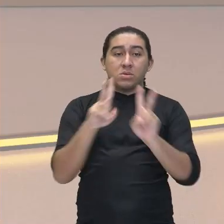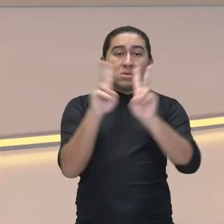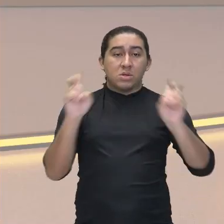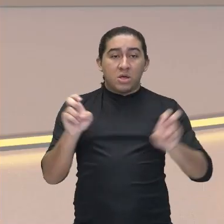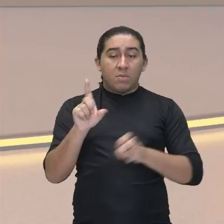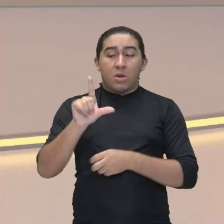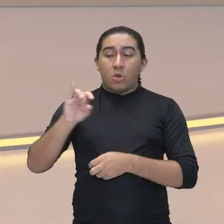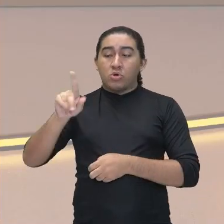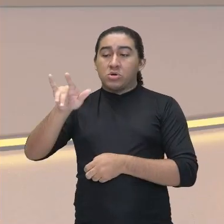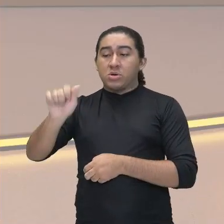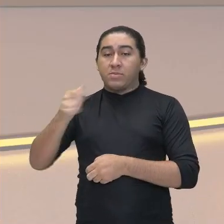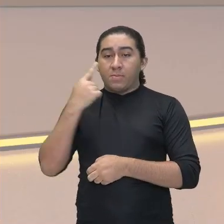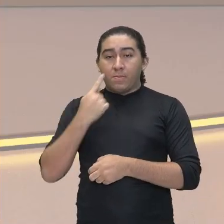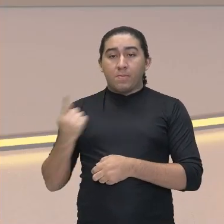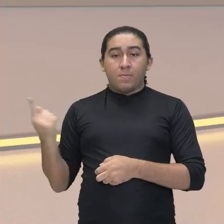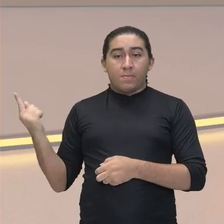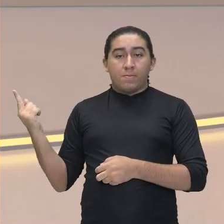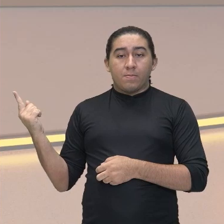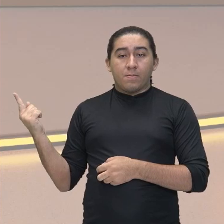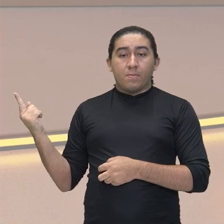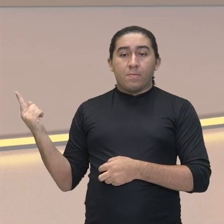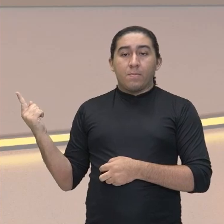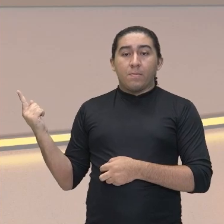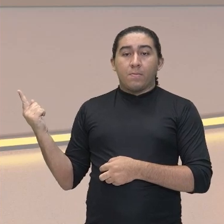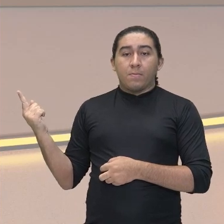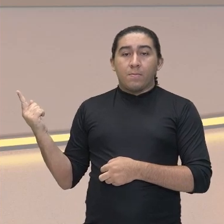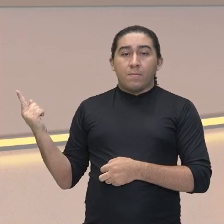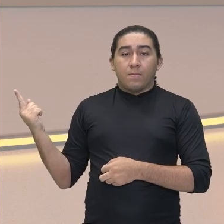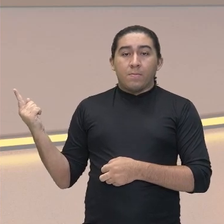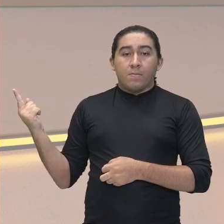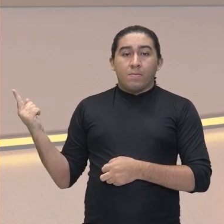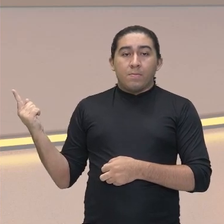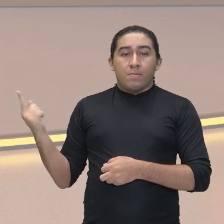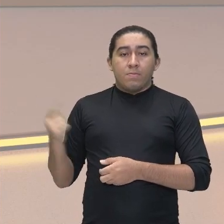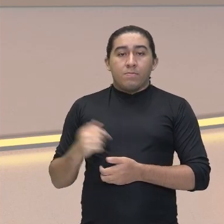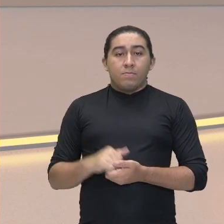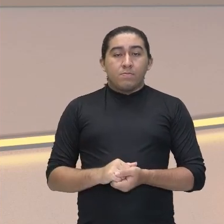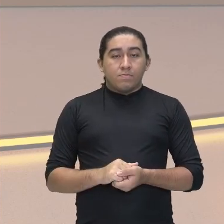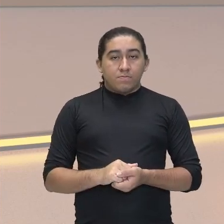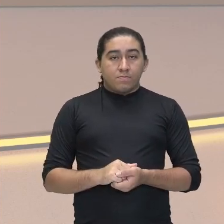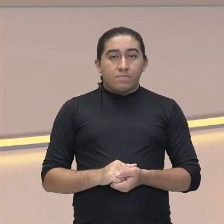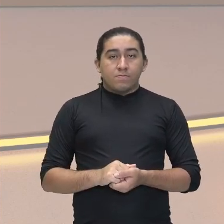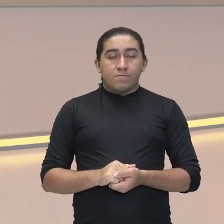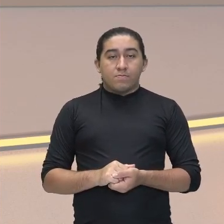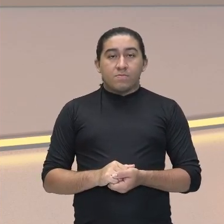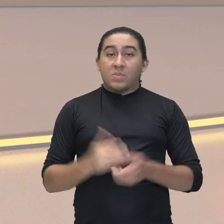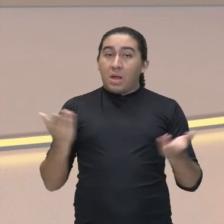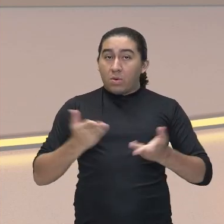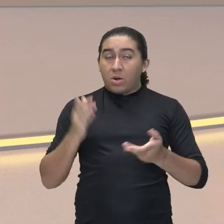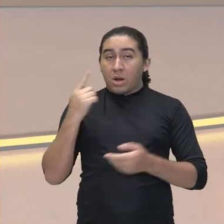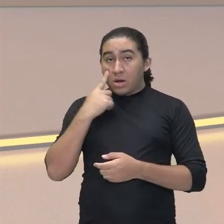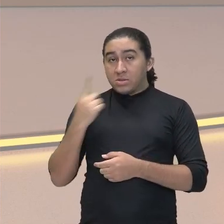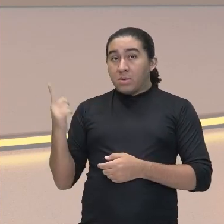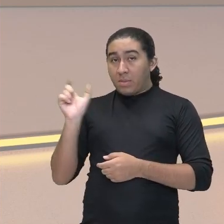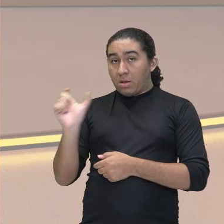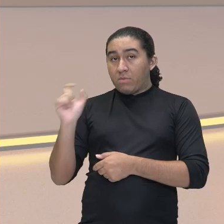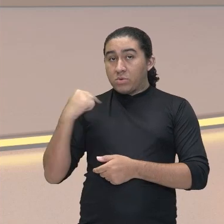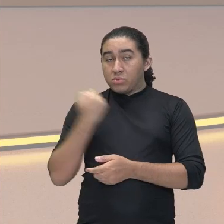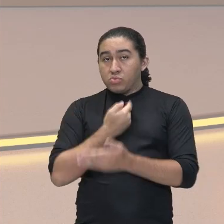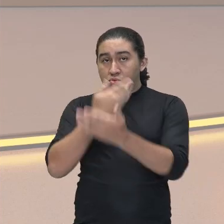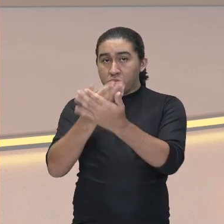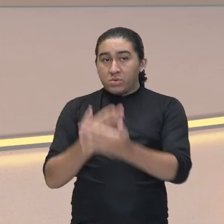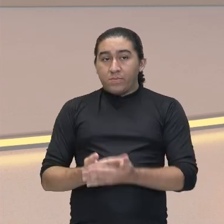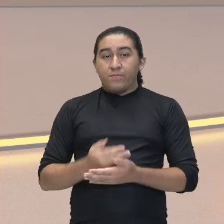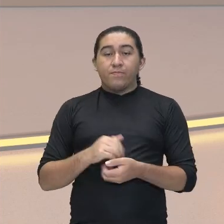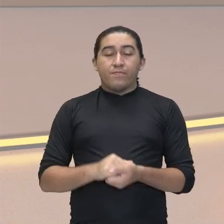lógica, né? A lógica. Então nós vimos metafísica, nós vimos ética e agora lógica em Aristóteles,